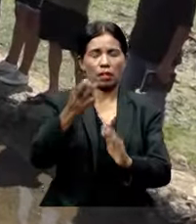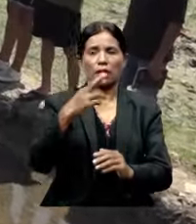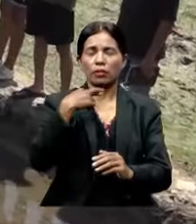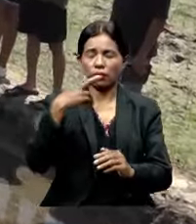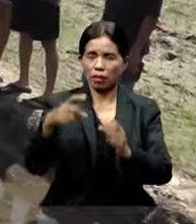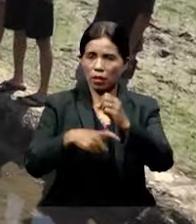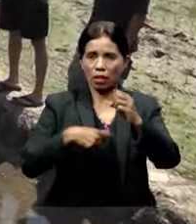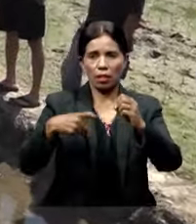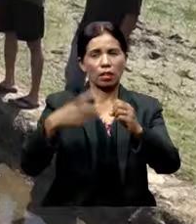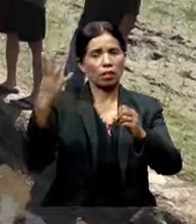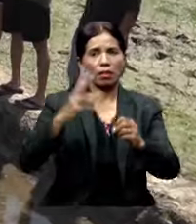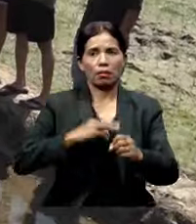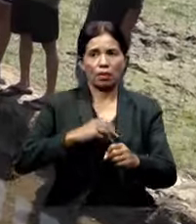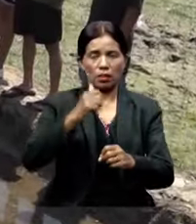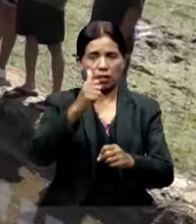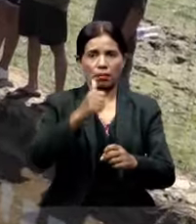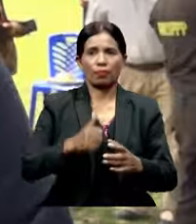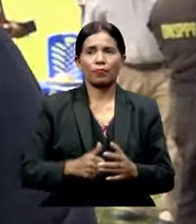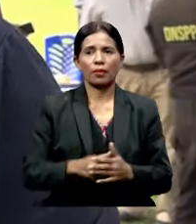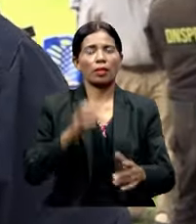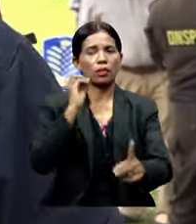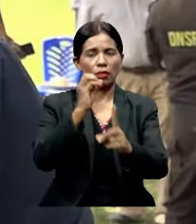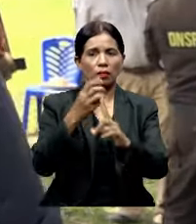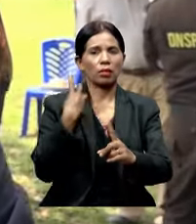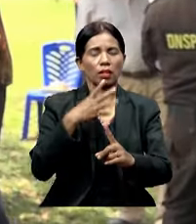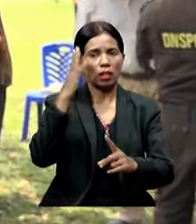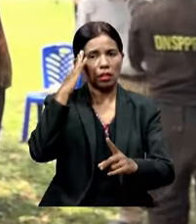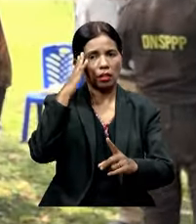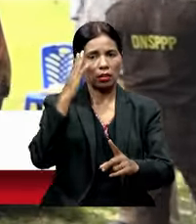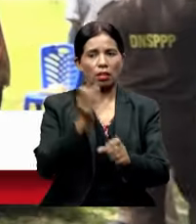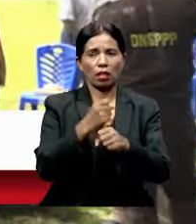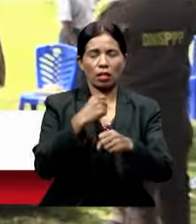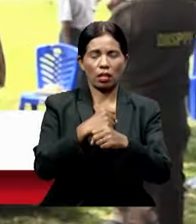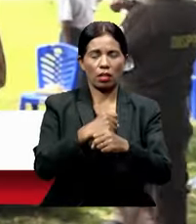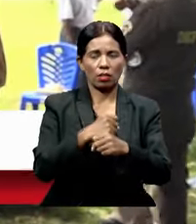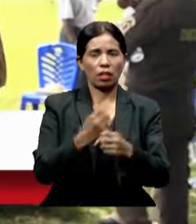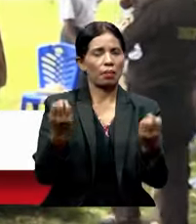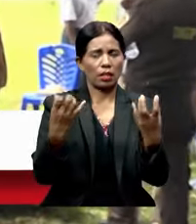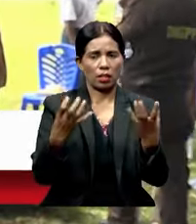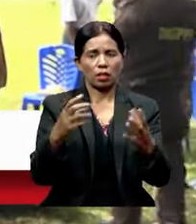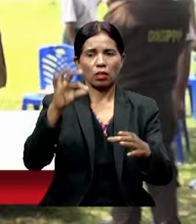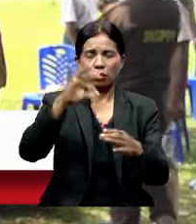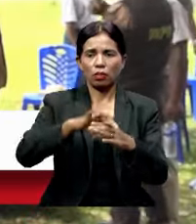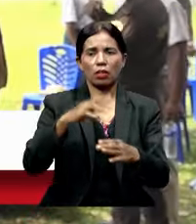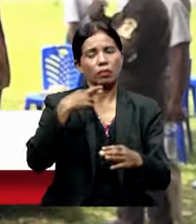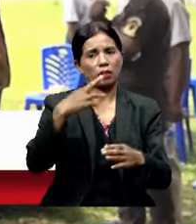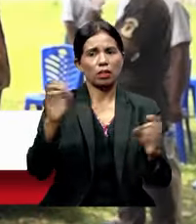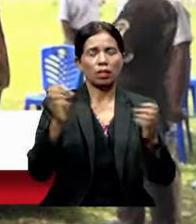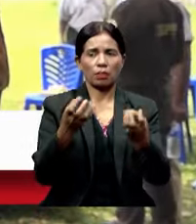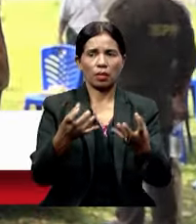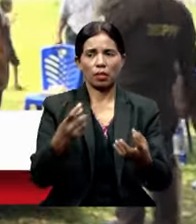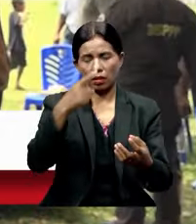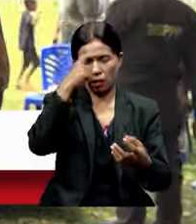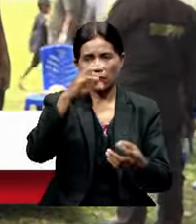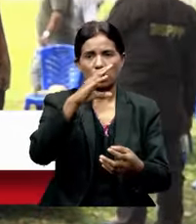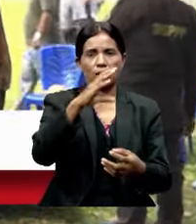harailaran liu-liu e hamaliana. O objetivo é que a gente muito bem durante a produção lá máximo, tamba a situação balo, então a Câmara de